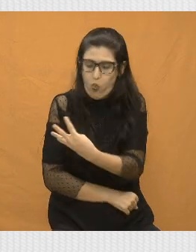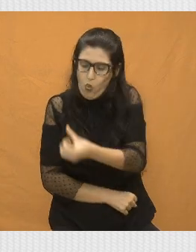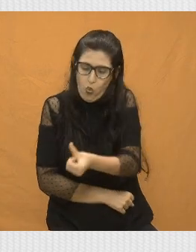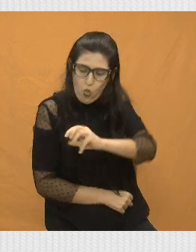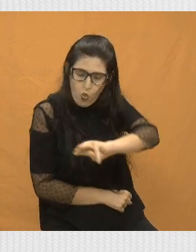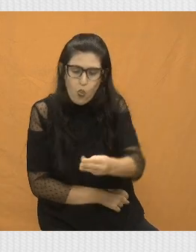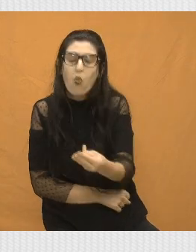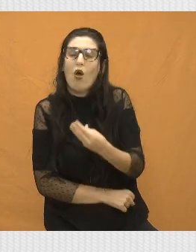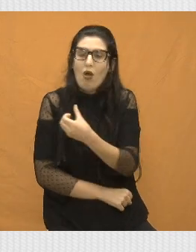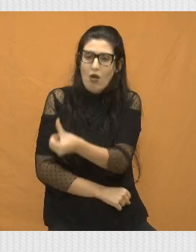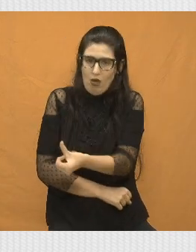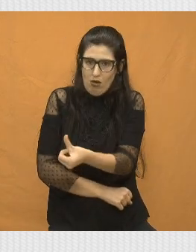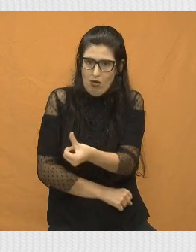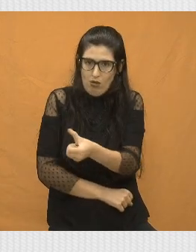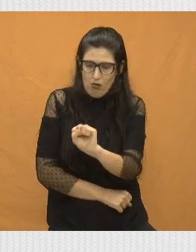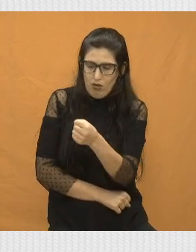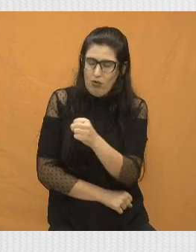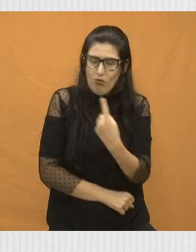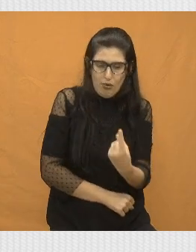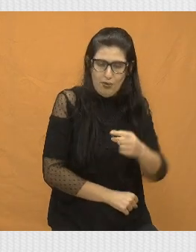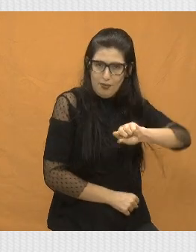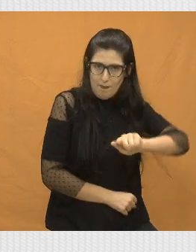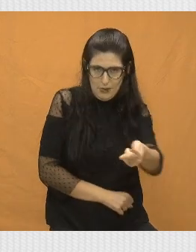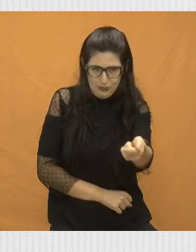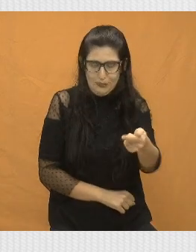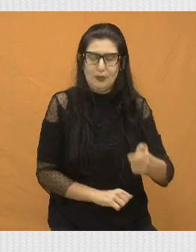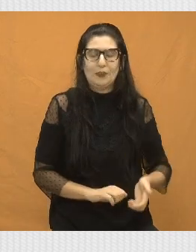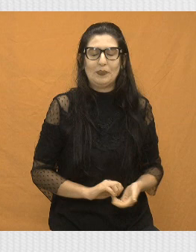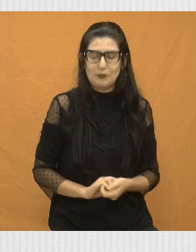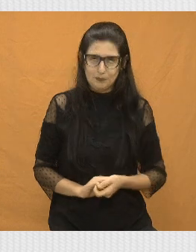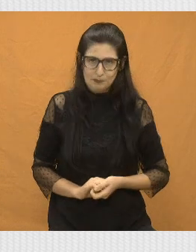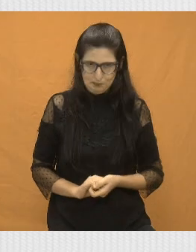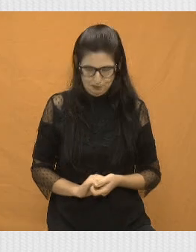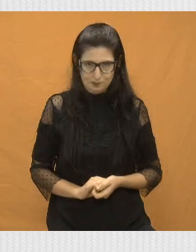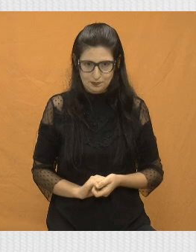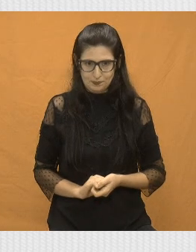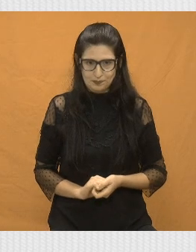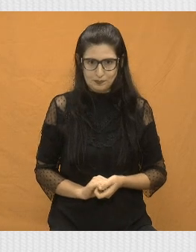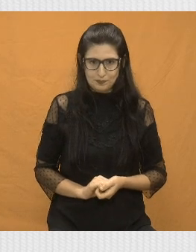milhões 681 mil.